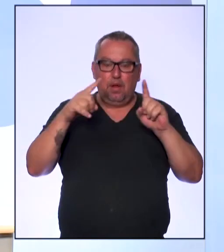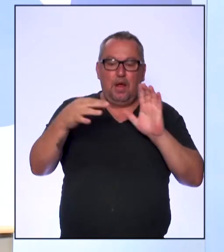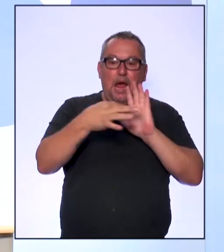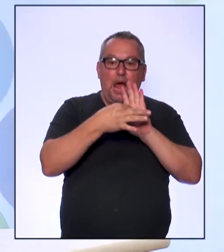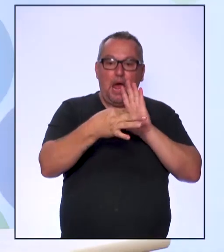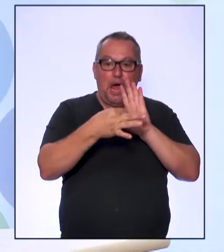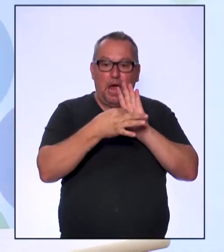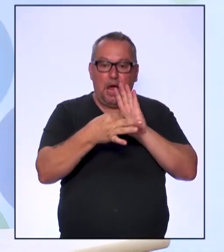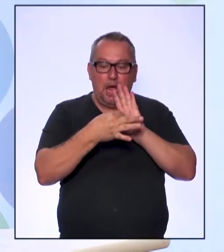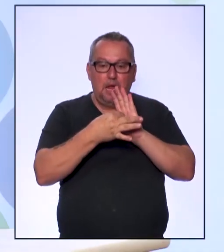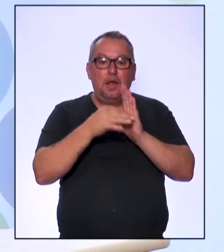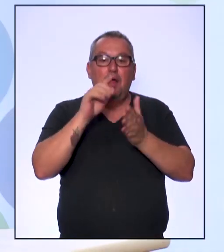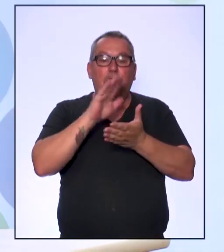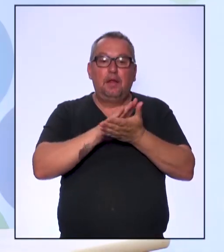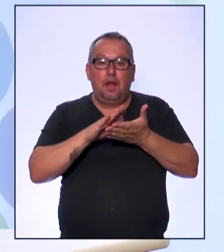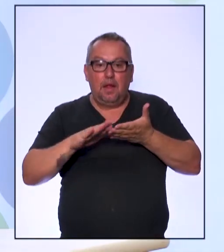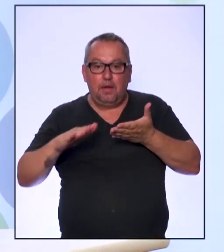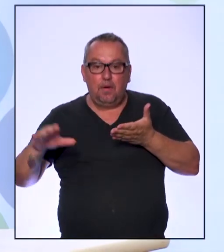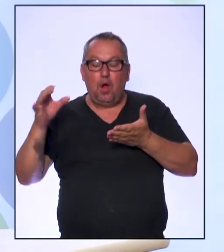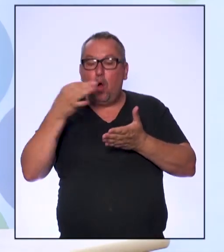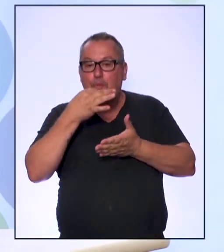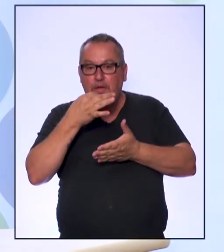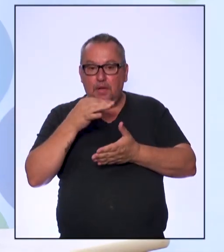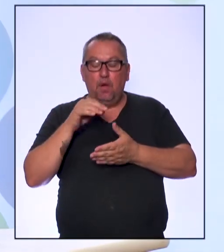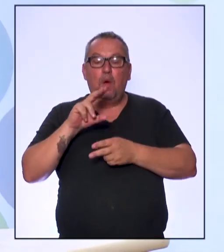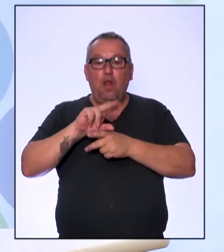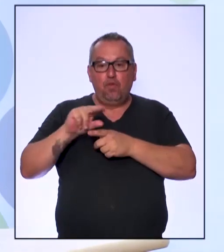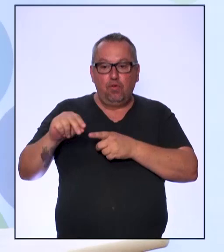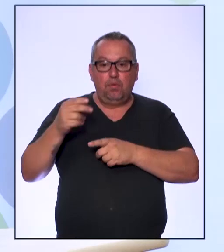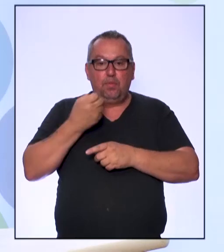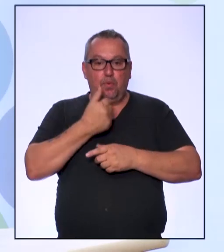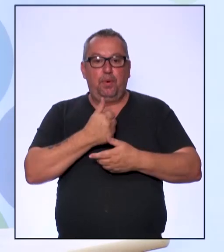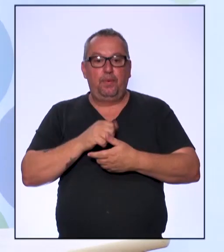Não, é o realce de ideias. Muito bem. Então, muito bom.